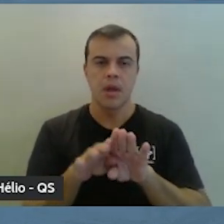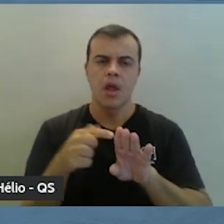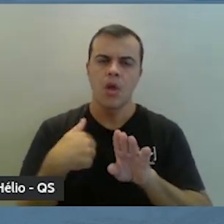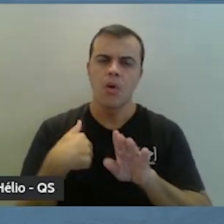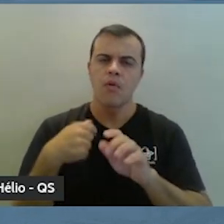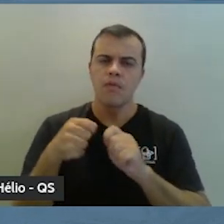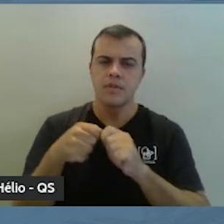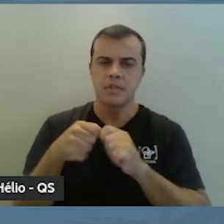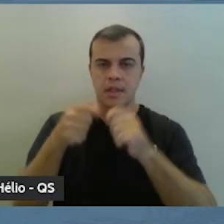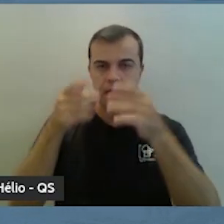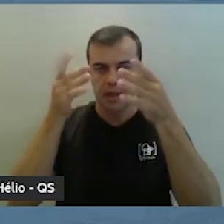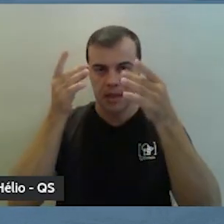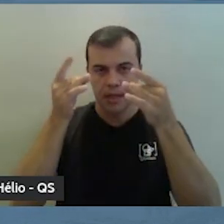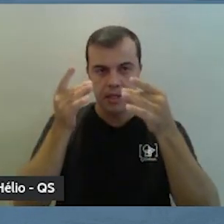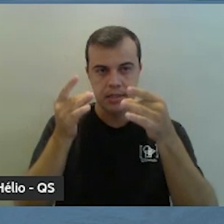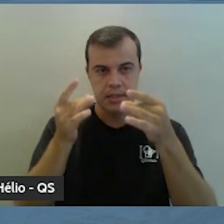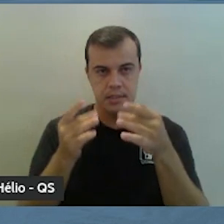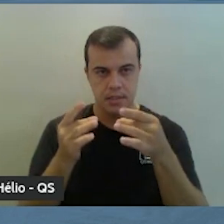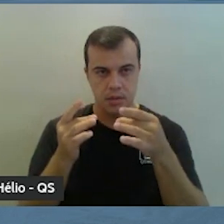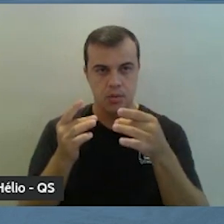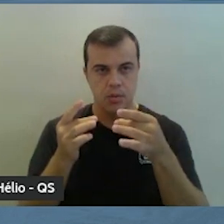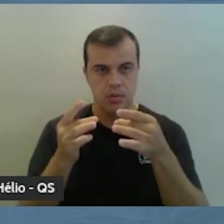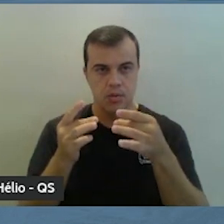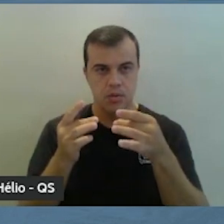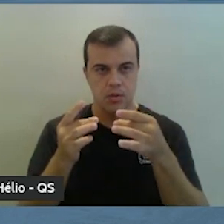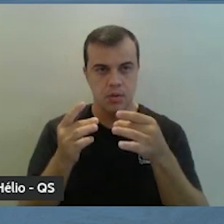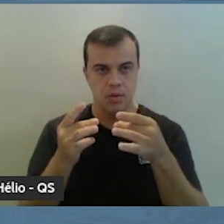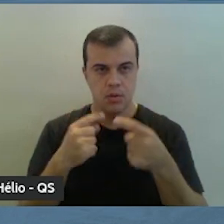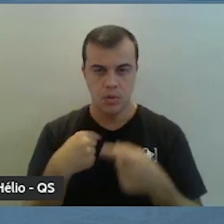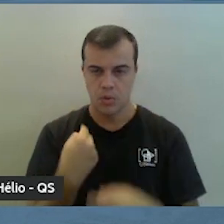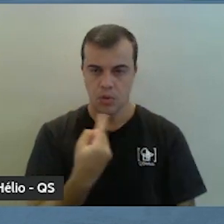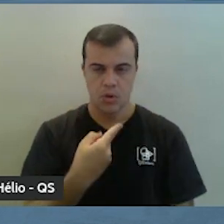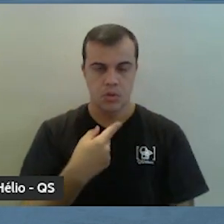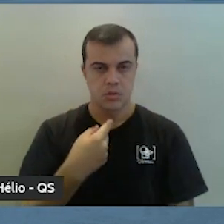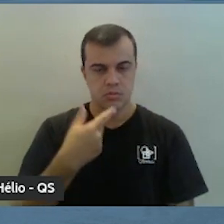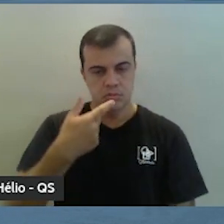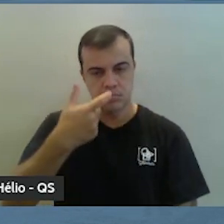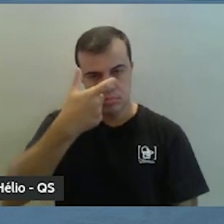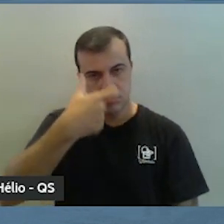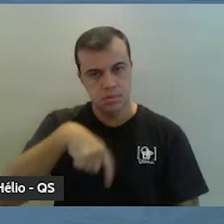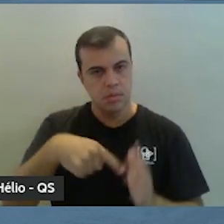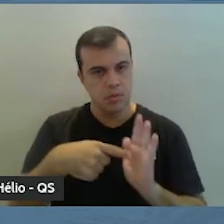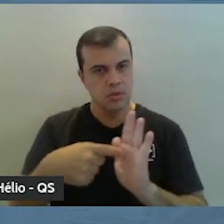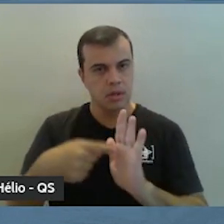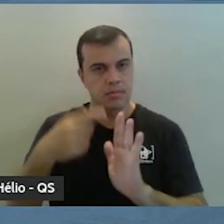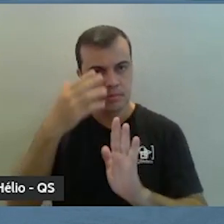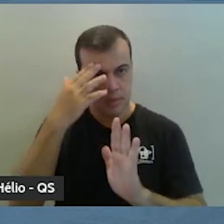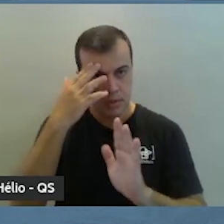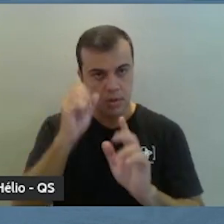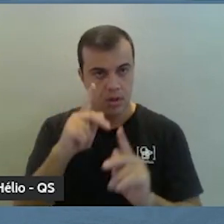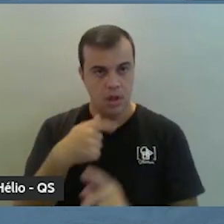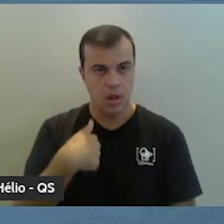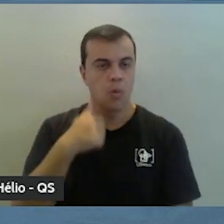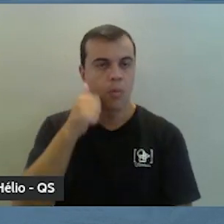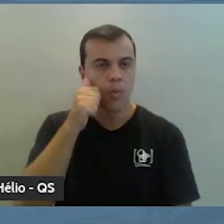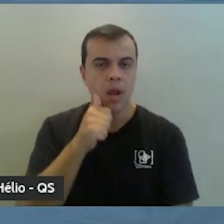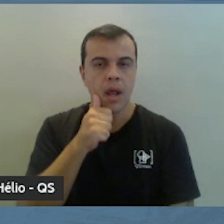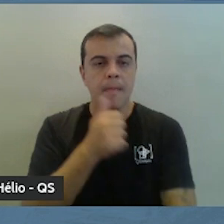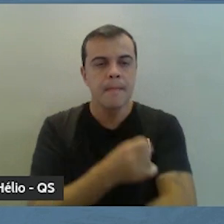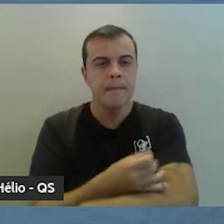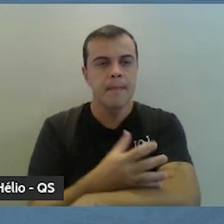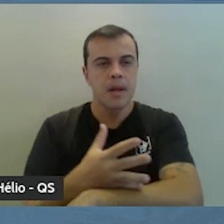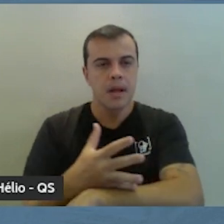pequena audiodescrição sobre como nós somos, para ficar registrada. Eu sou uma mulher